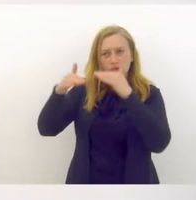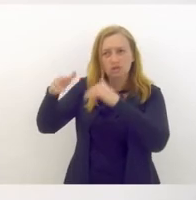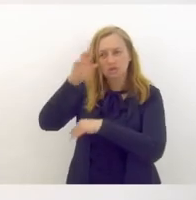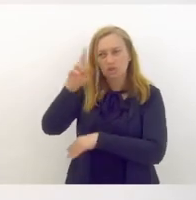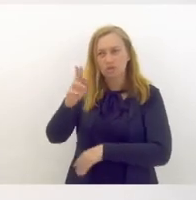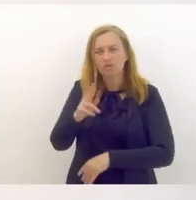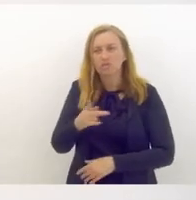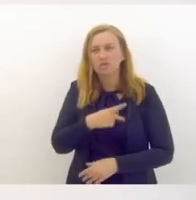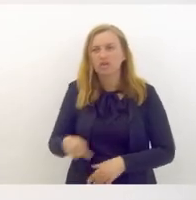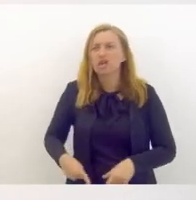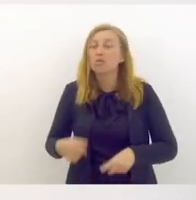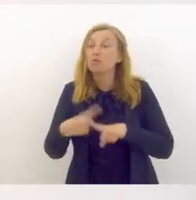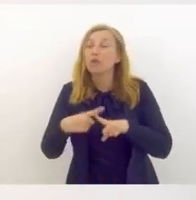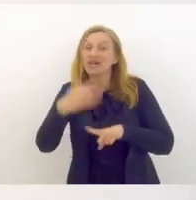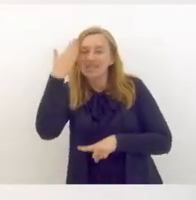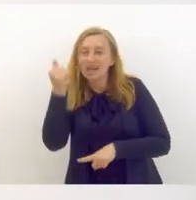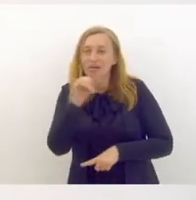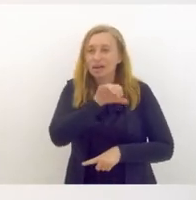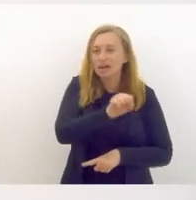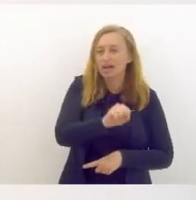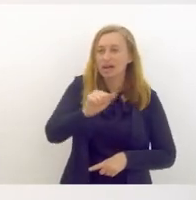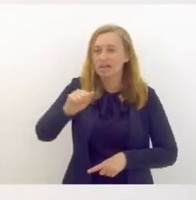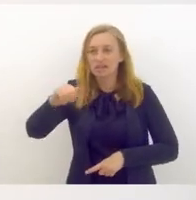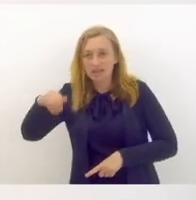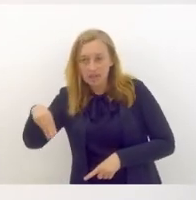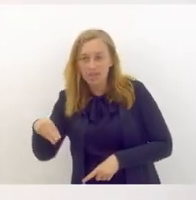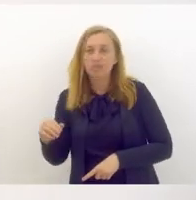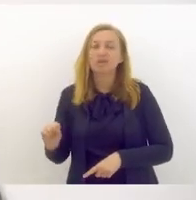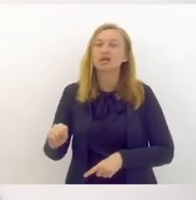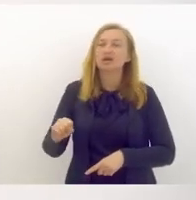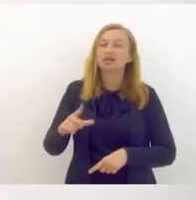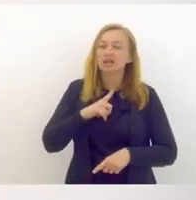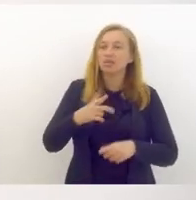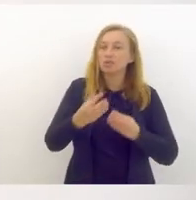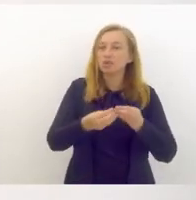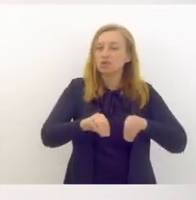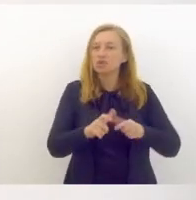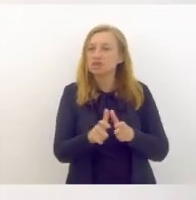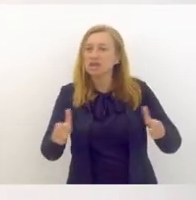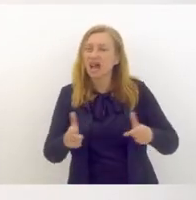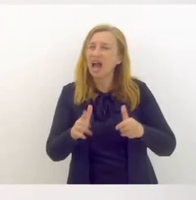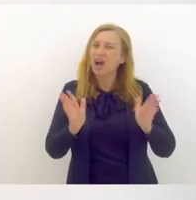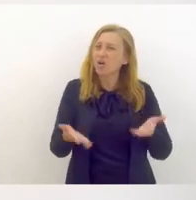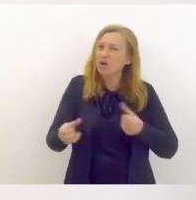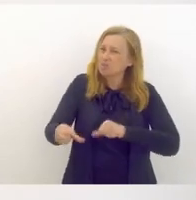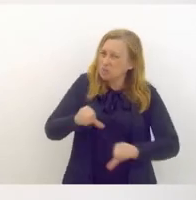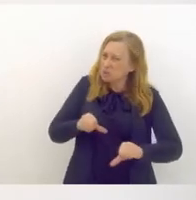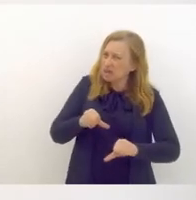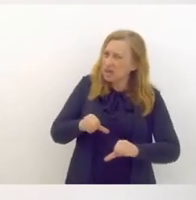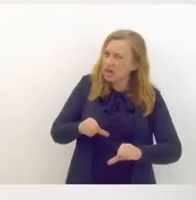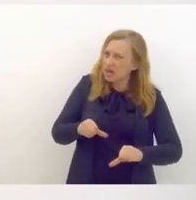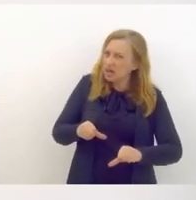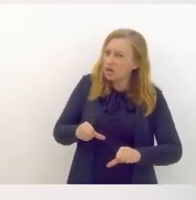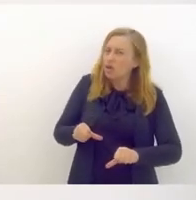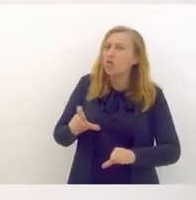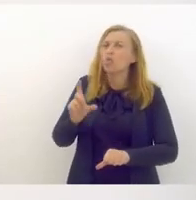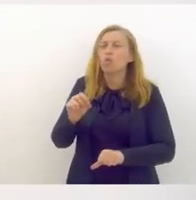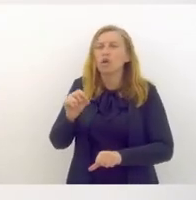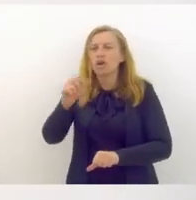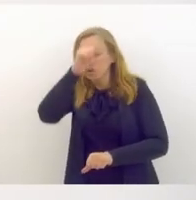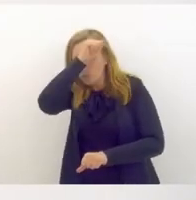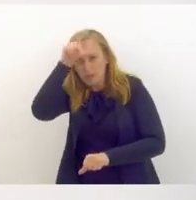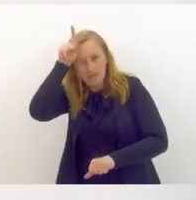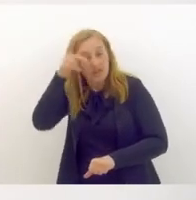ele sabe que a CSN traz prejuízos enormes. Agora, mudar essa revista, o que, que o senhor prefeito de Volta Redonda